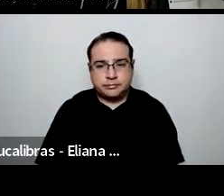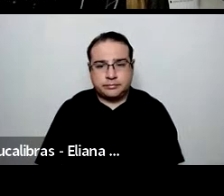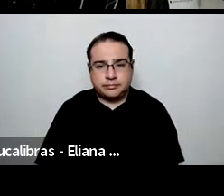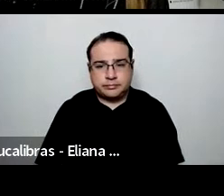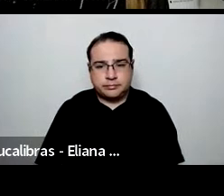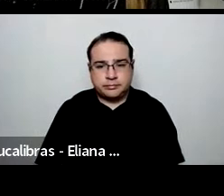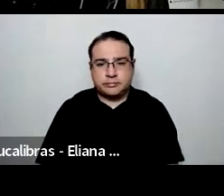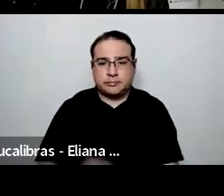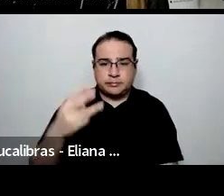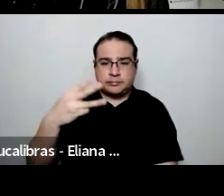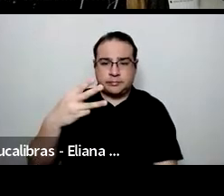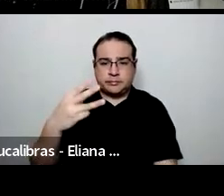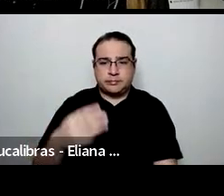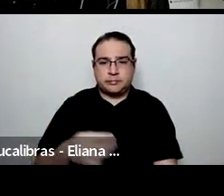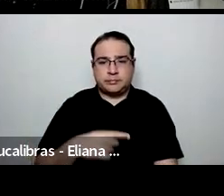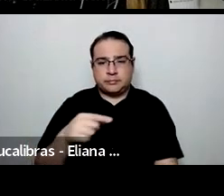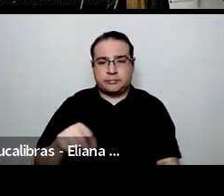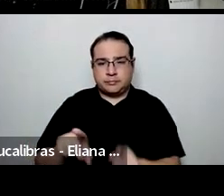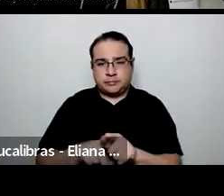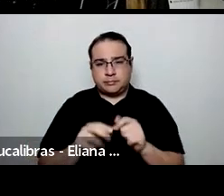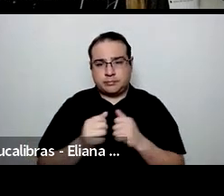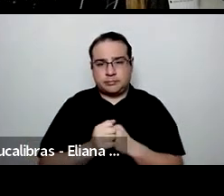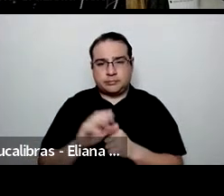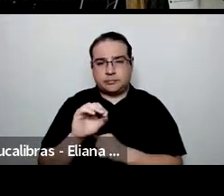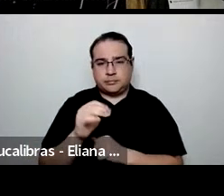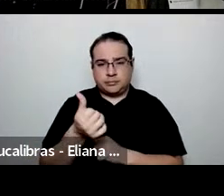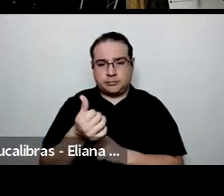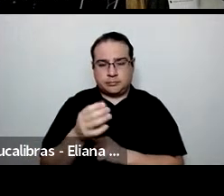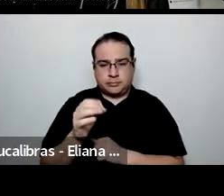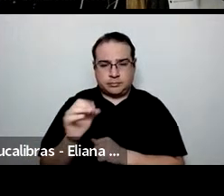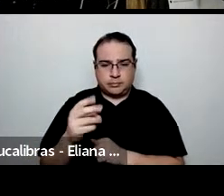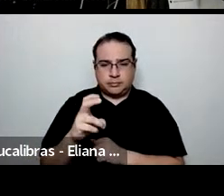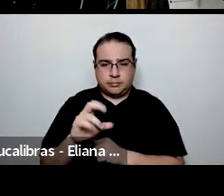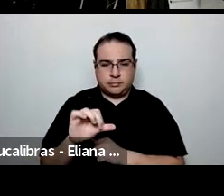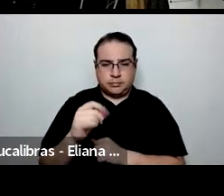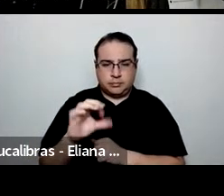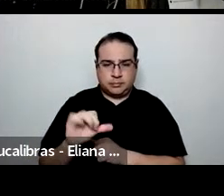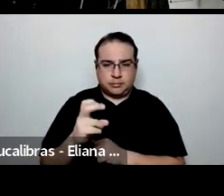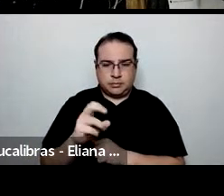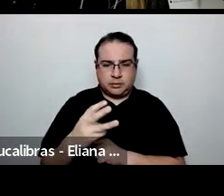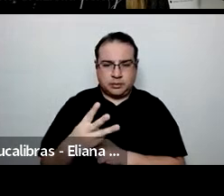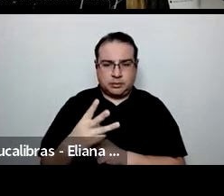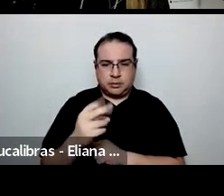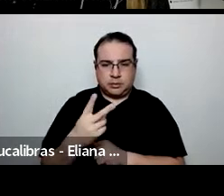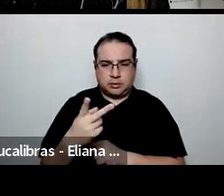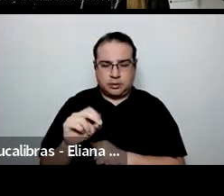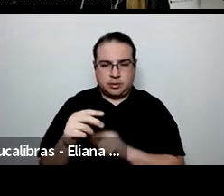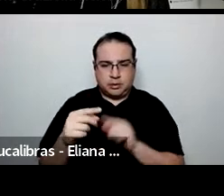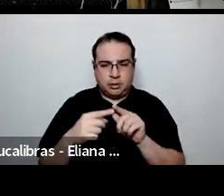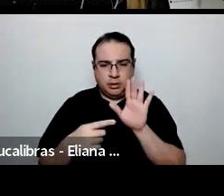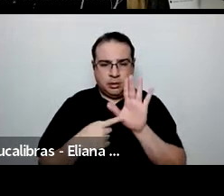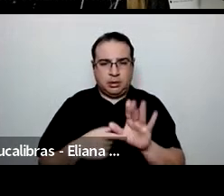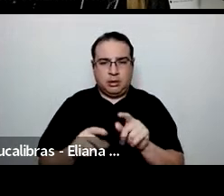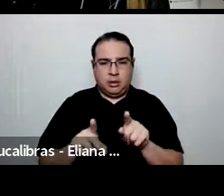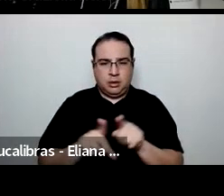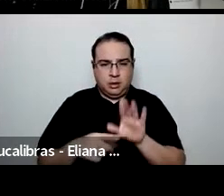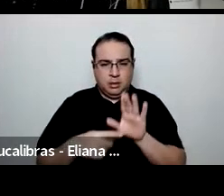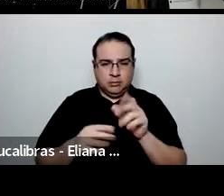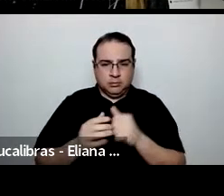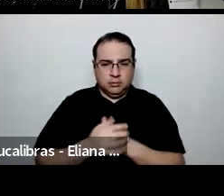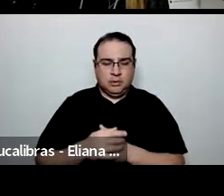o terceiro recurso eleitoral nº zero 600 500 e 96 53 2020 procedência chá